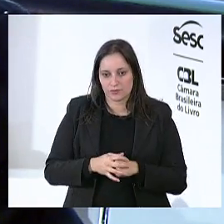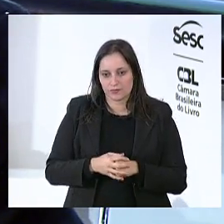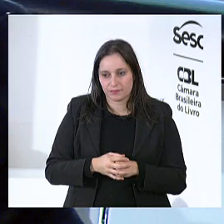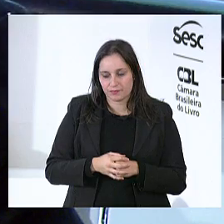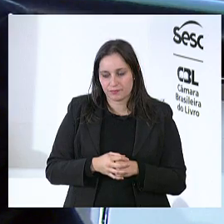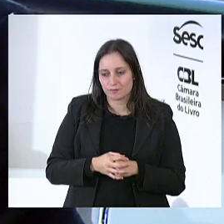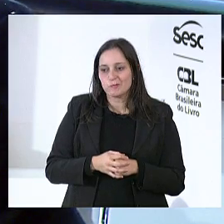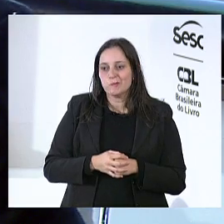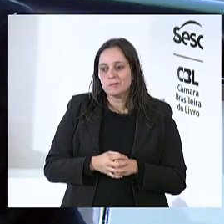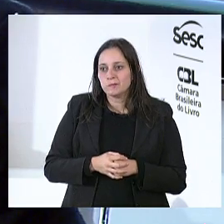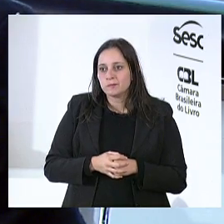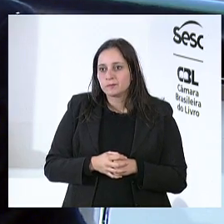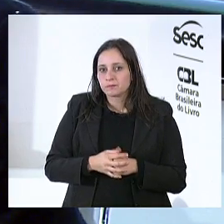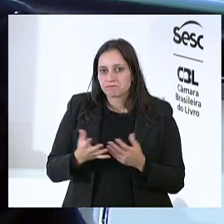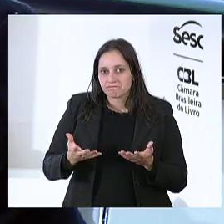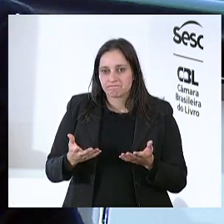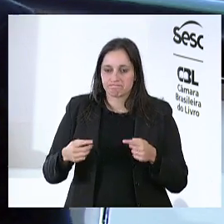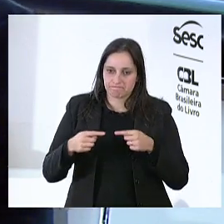história brasileira.